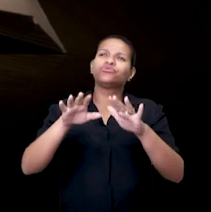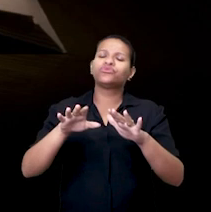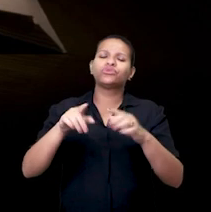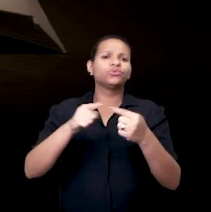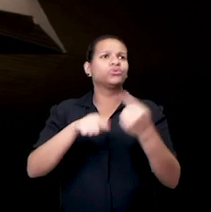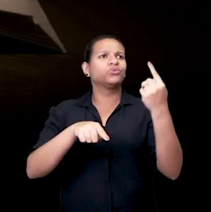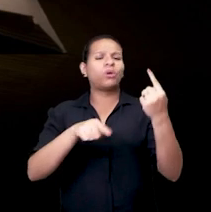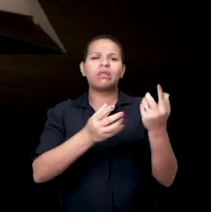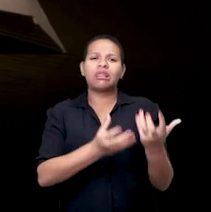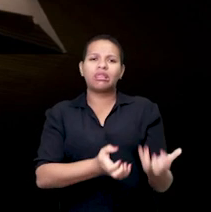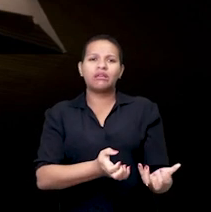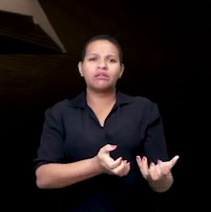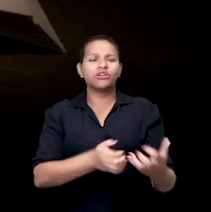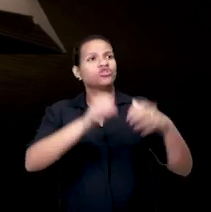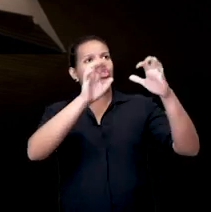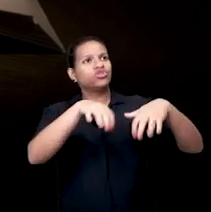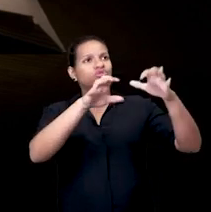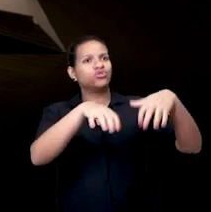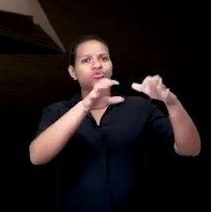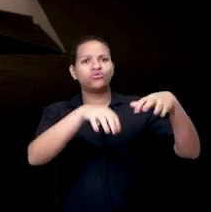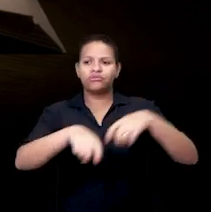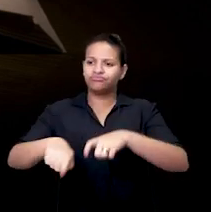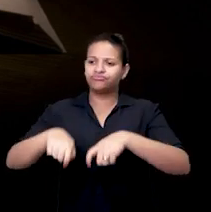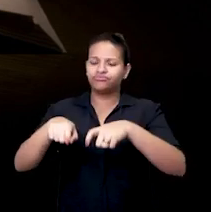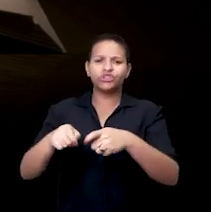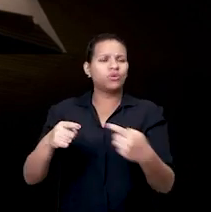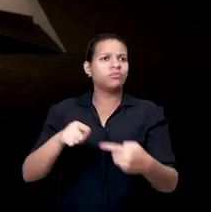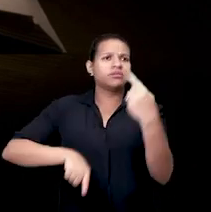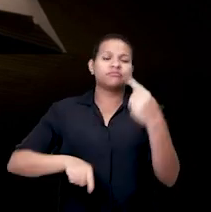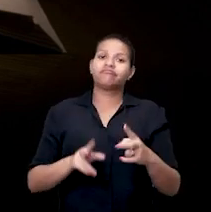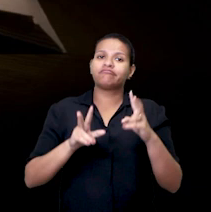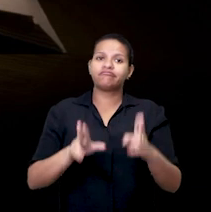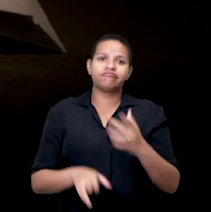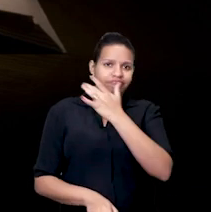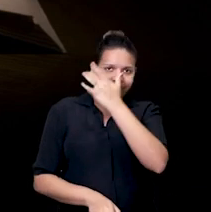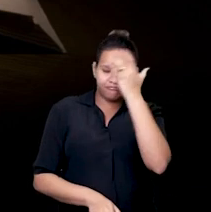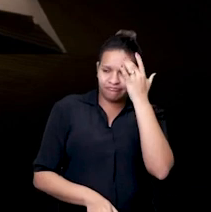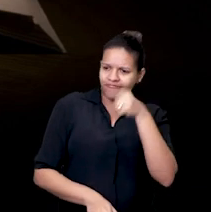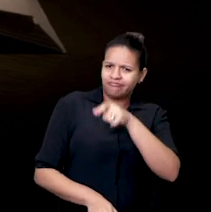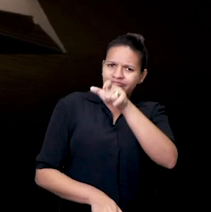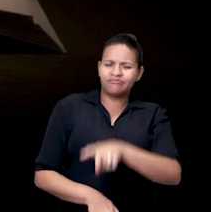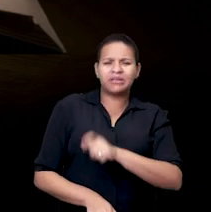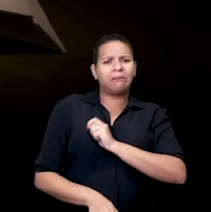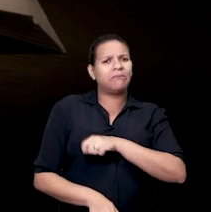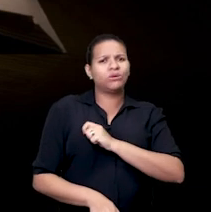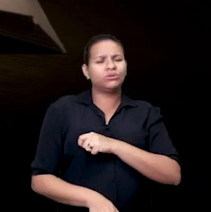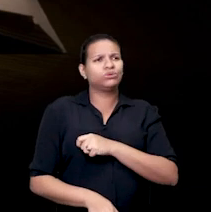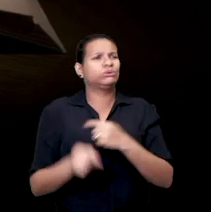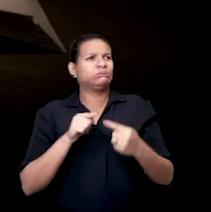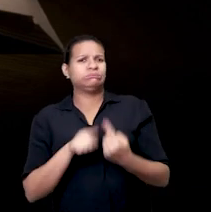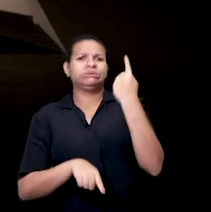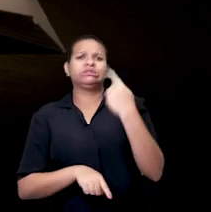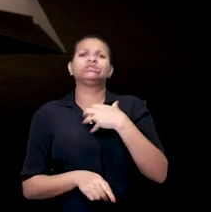estio e a chuva na ceifa, do mesmo modo não convém ao insensato a consideração. Como um